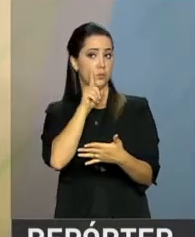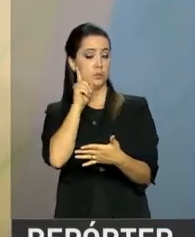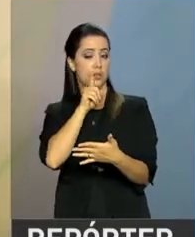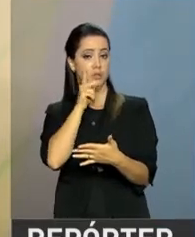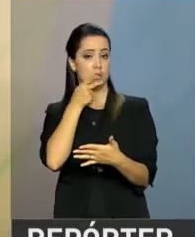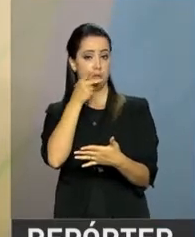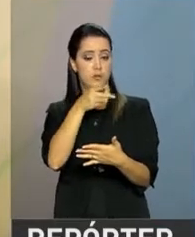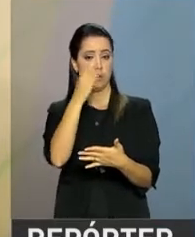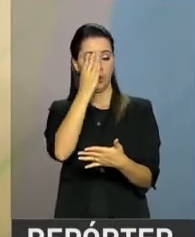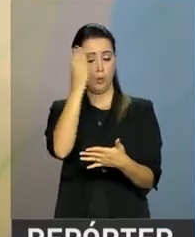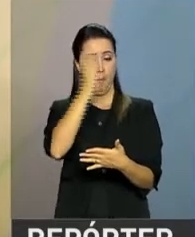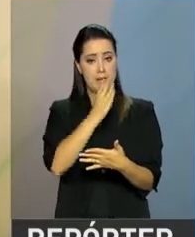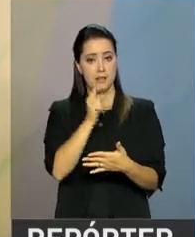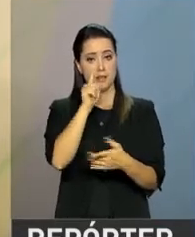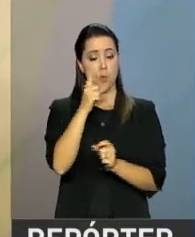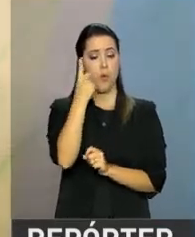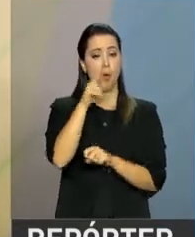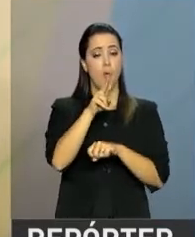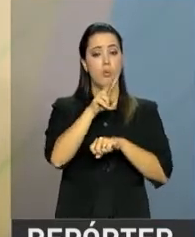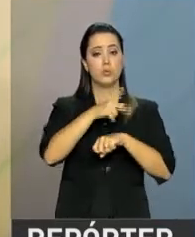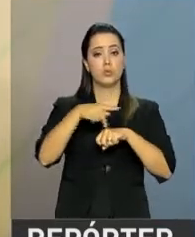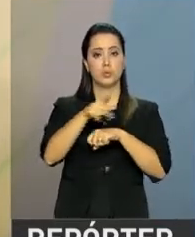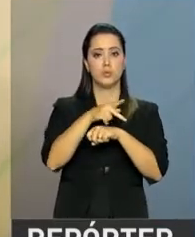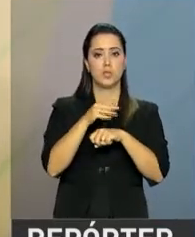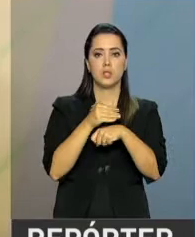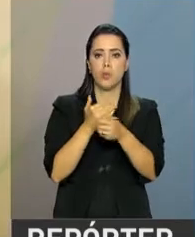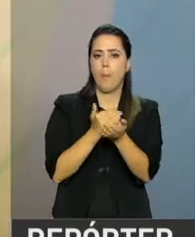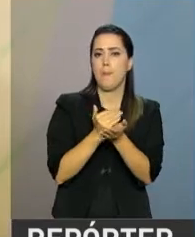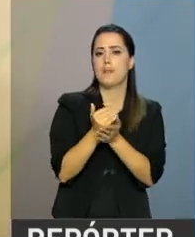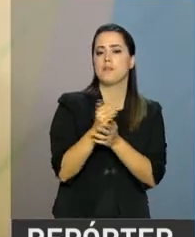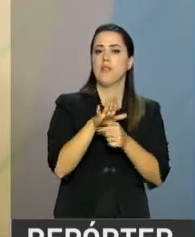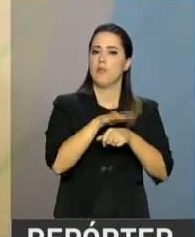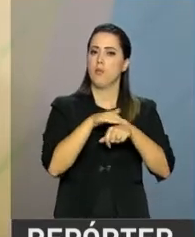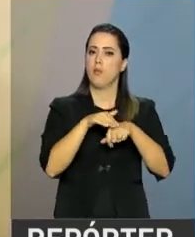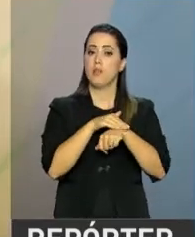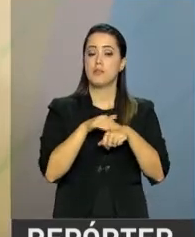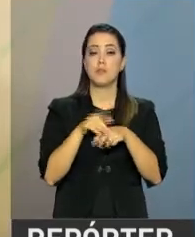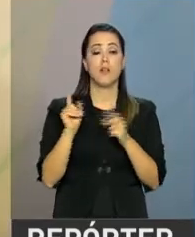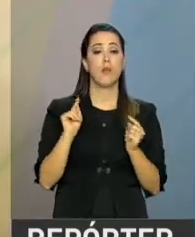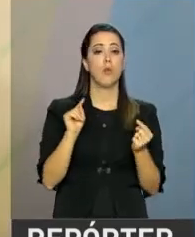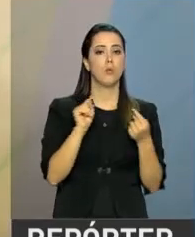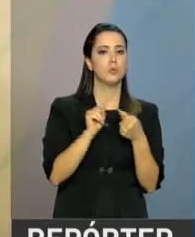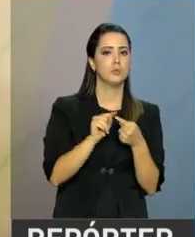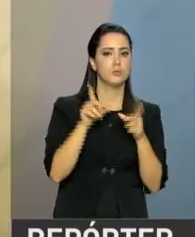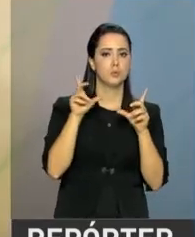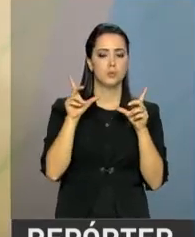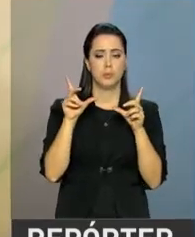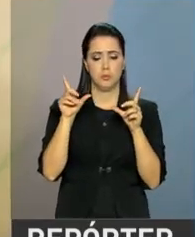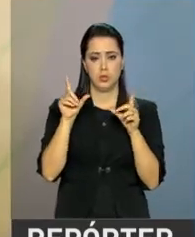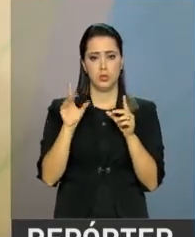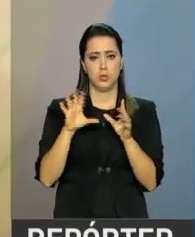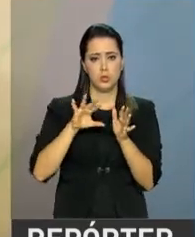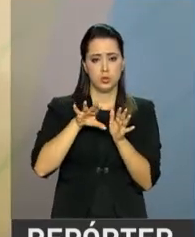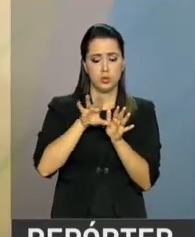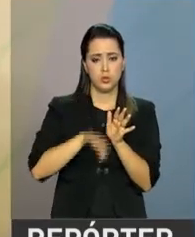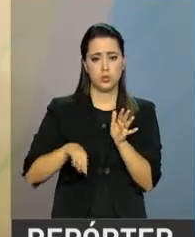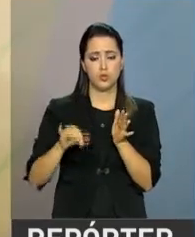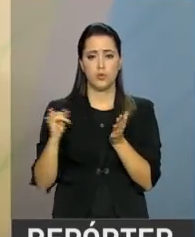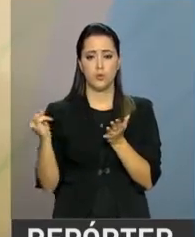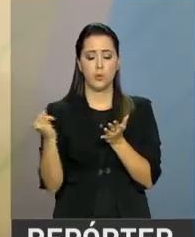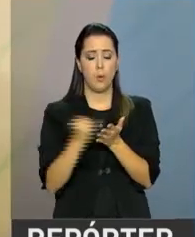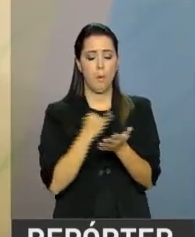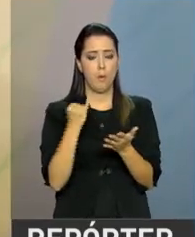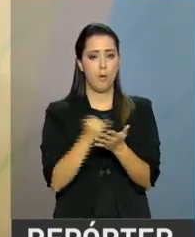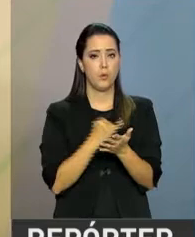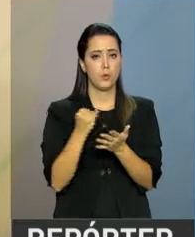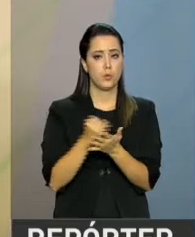com quem começaram as negociações visando a eventual exceções às tarifas sobre